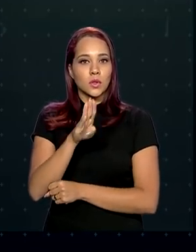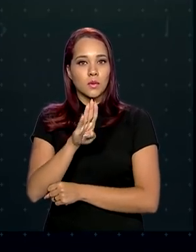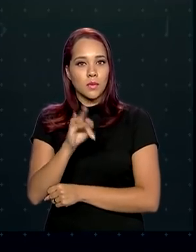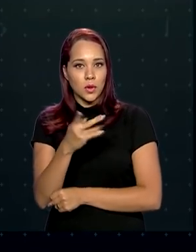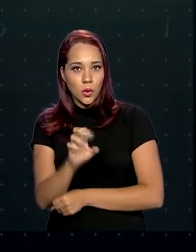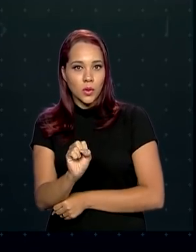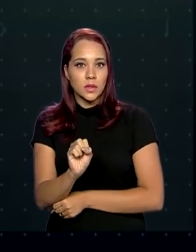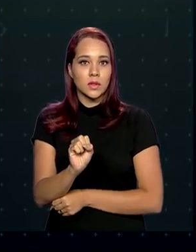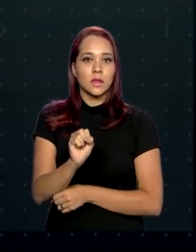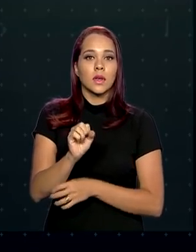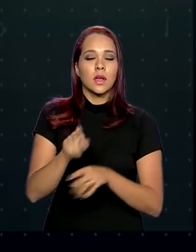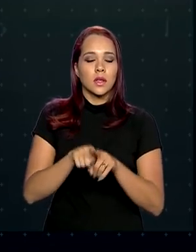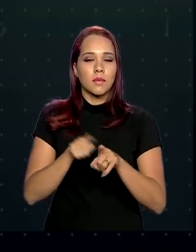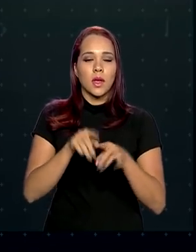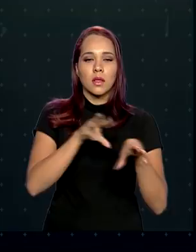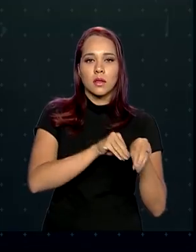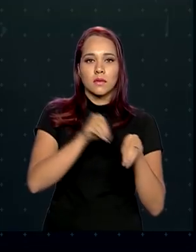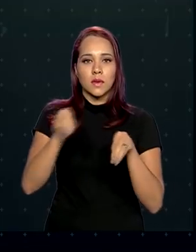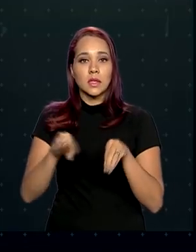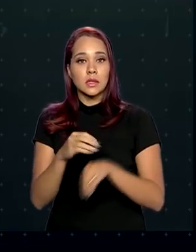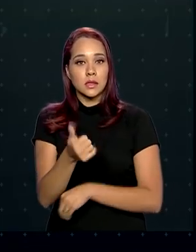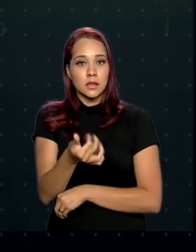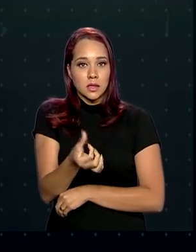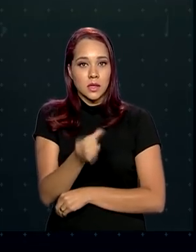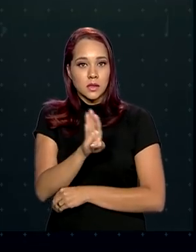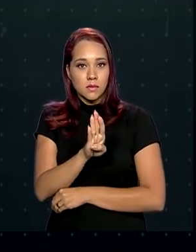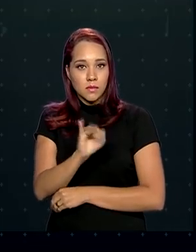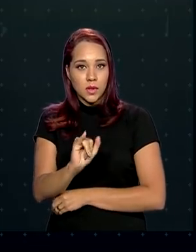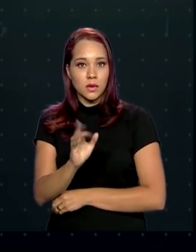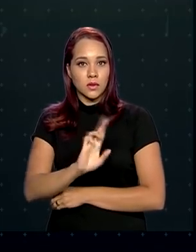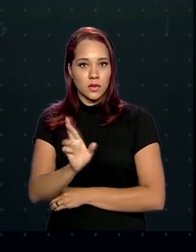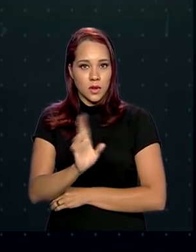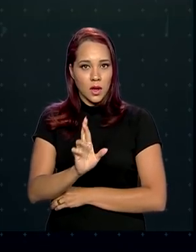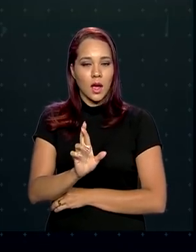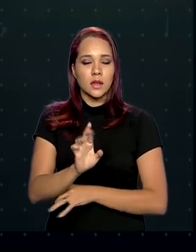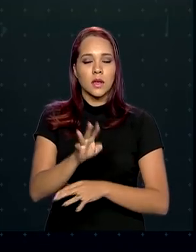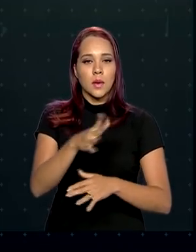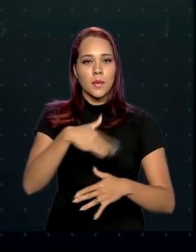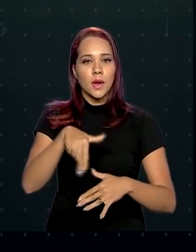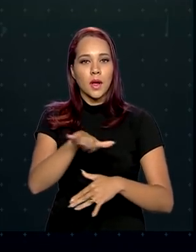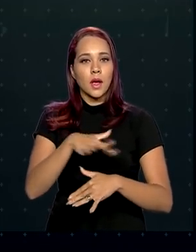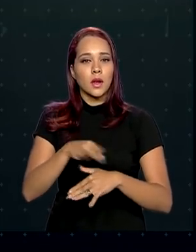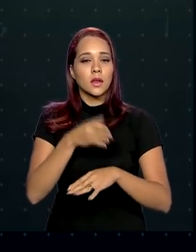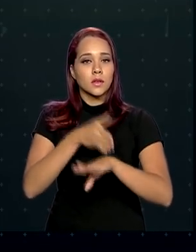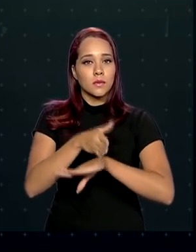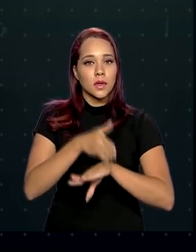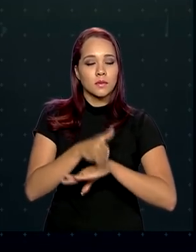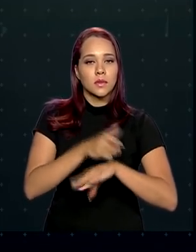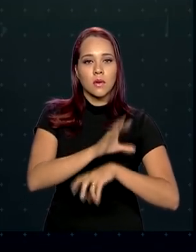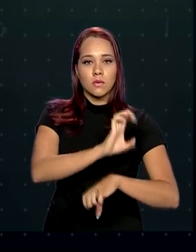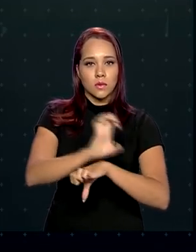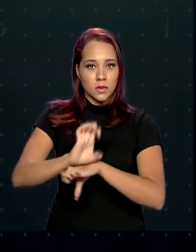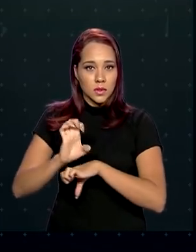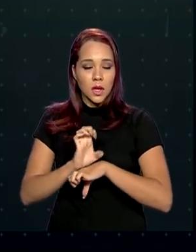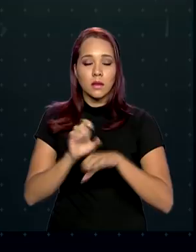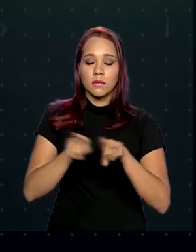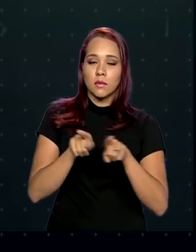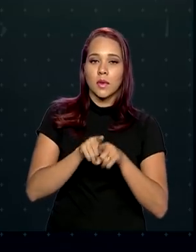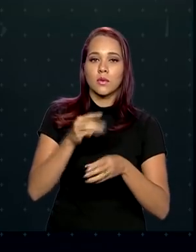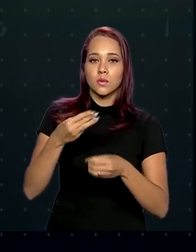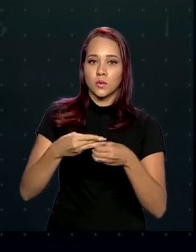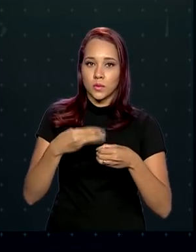e a transferência de R 16 bilhões para os fundos de participação dos estados e